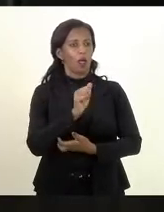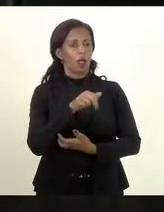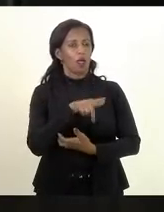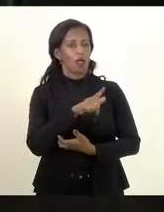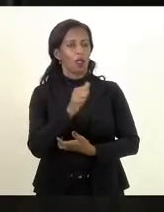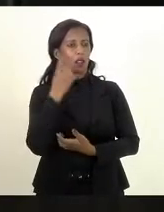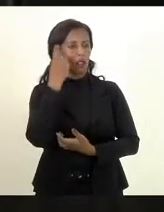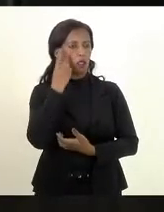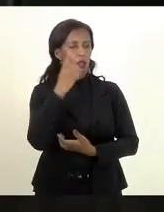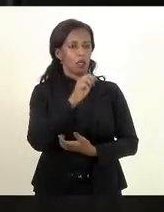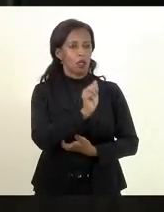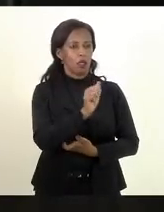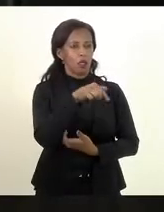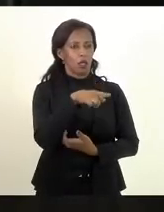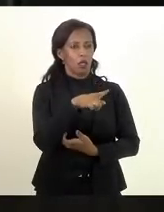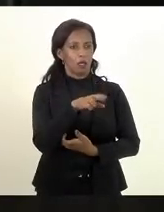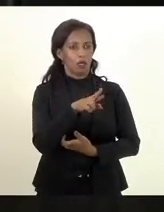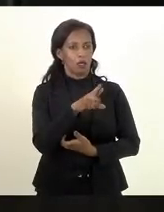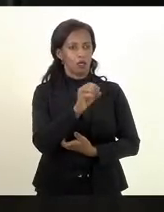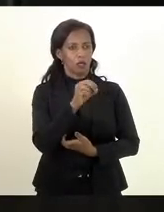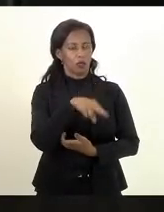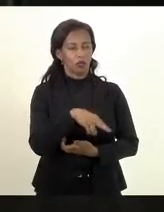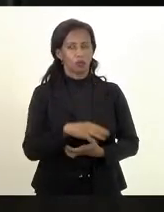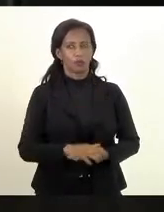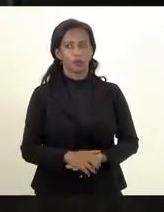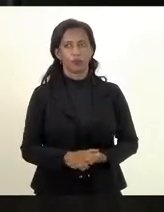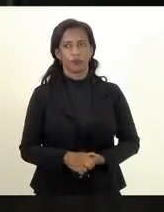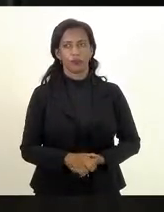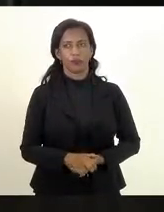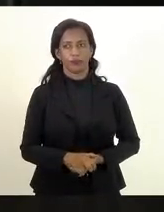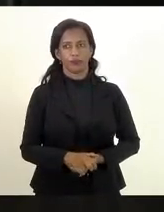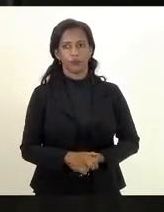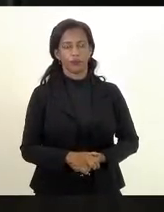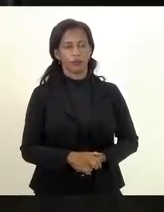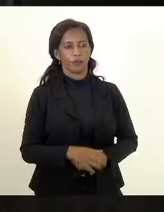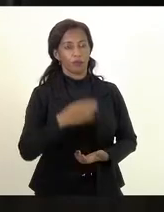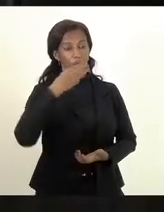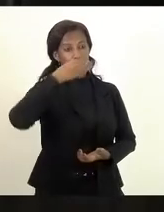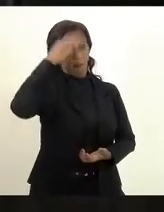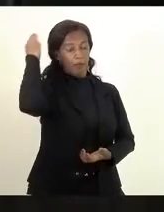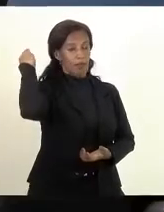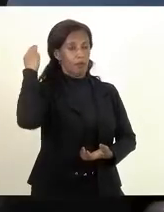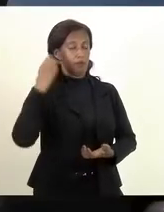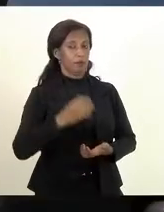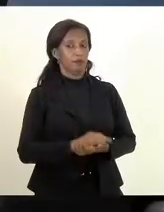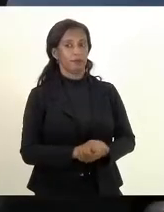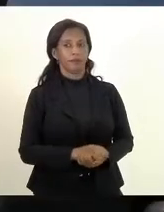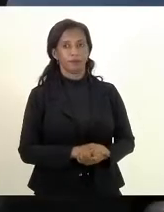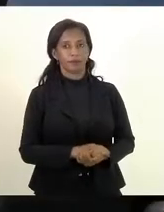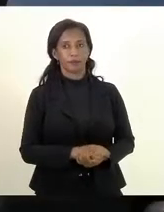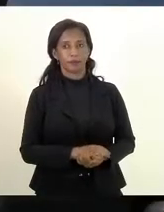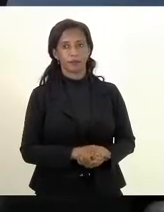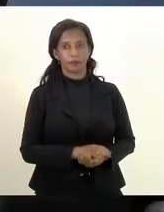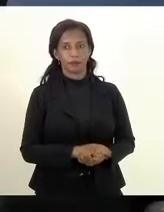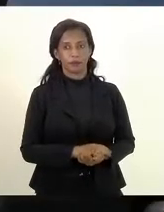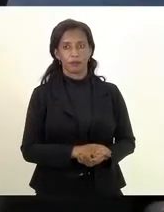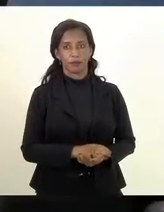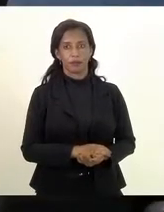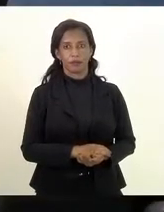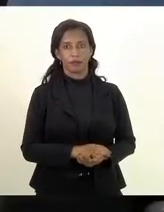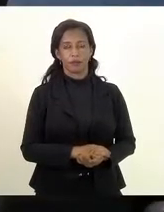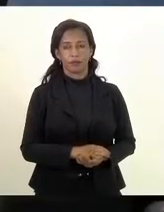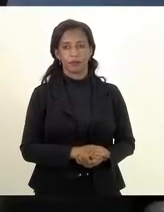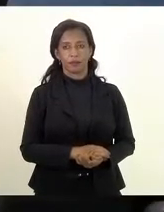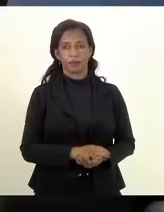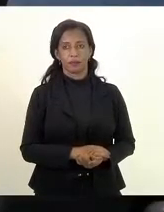Deputado Anderson Alexandre. Deputado Márcio Pacheco. Deputado Márcio